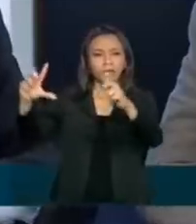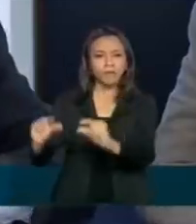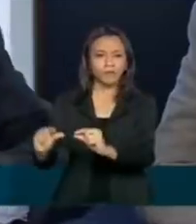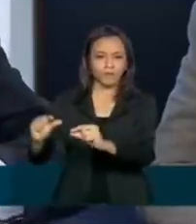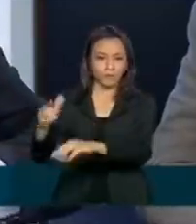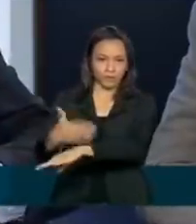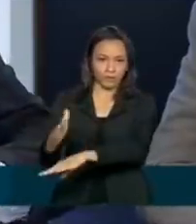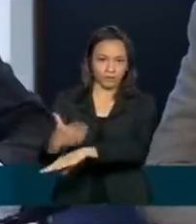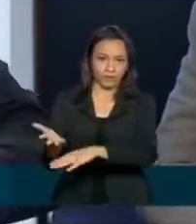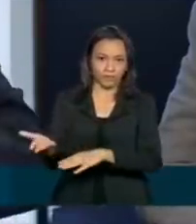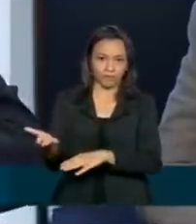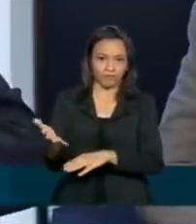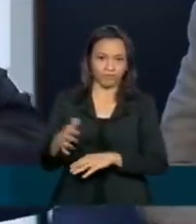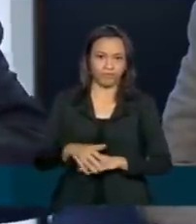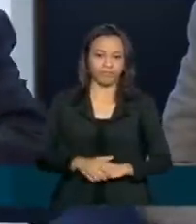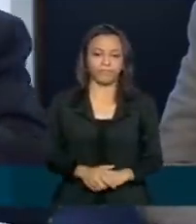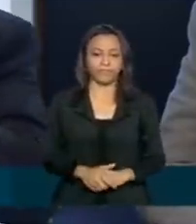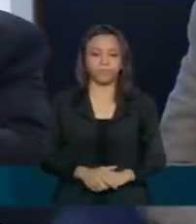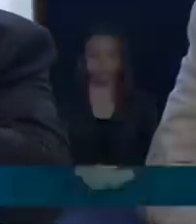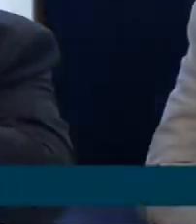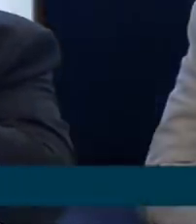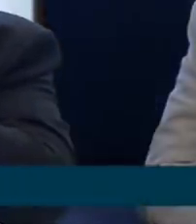humanos. Bem,